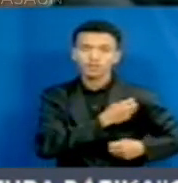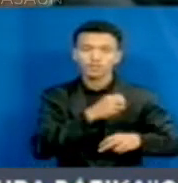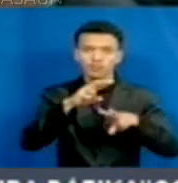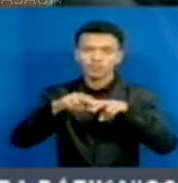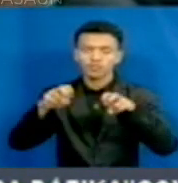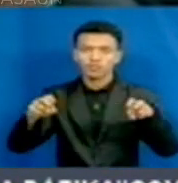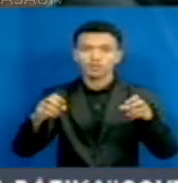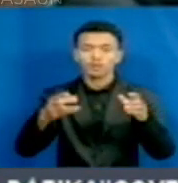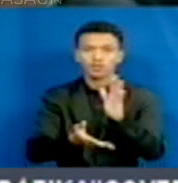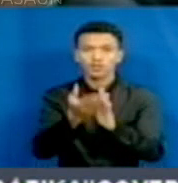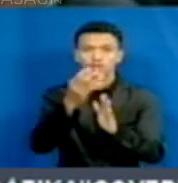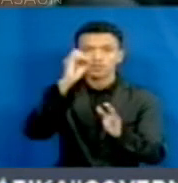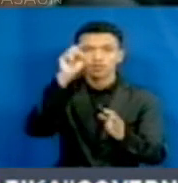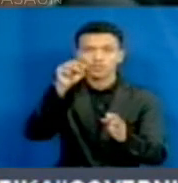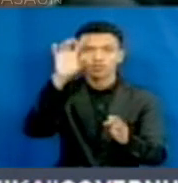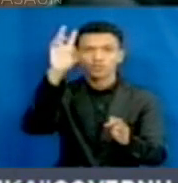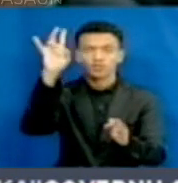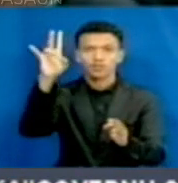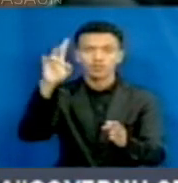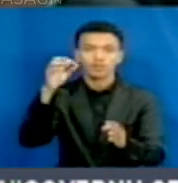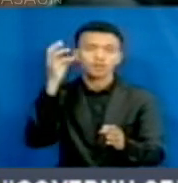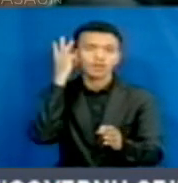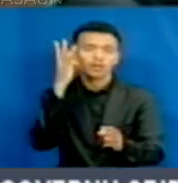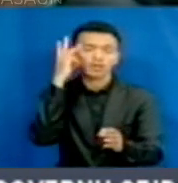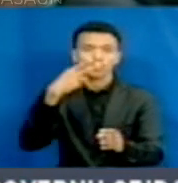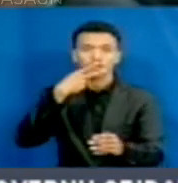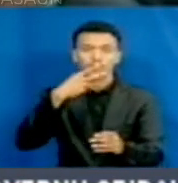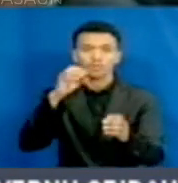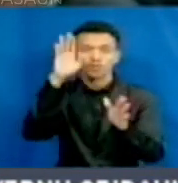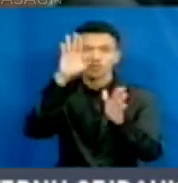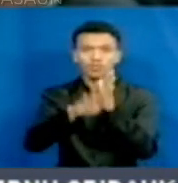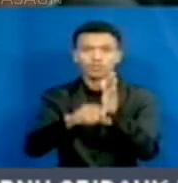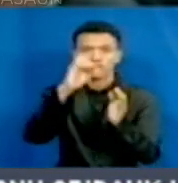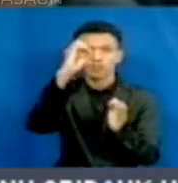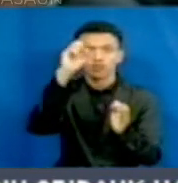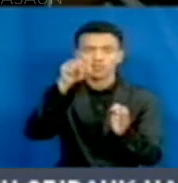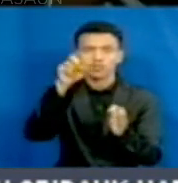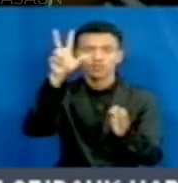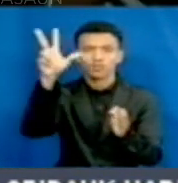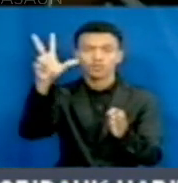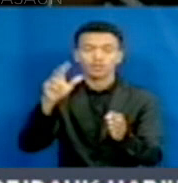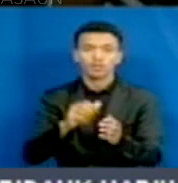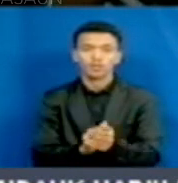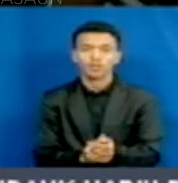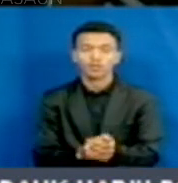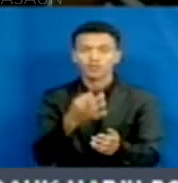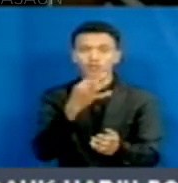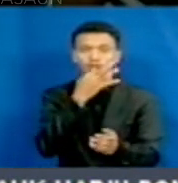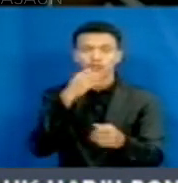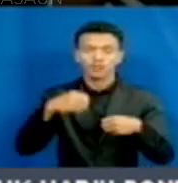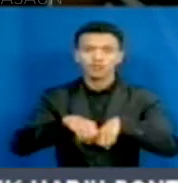saiba 0.hito, alcohol no tabaco tumba 0.tolo, ika no hahantasi tumba por